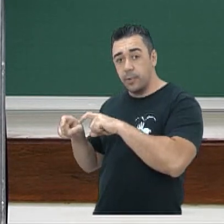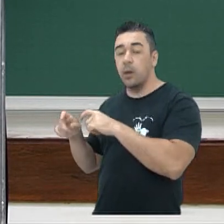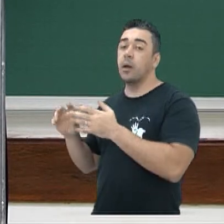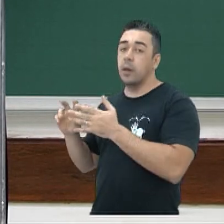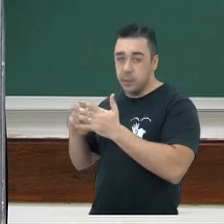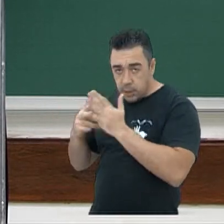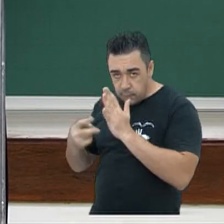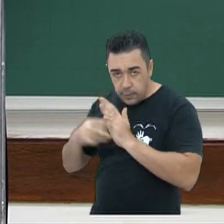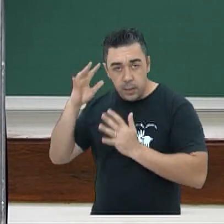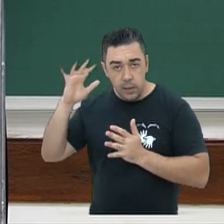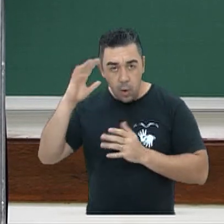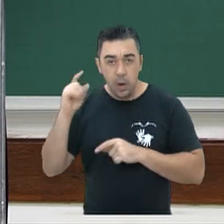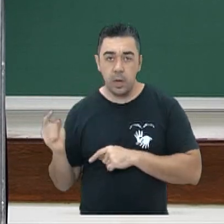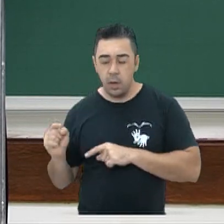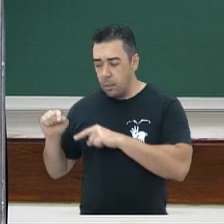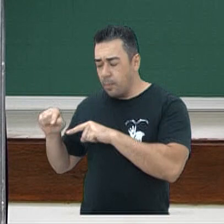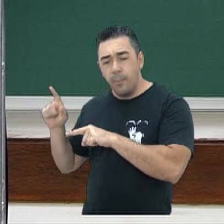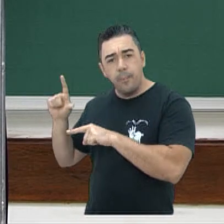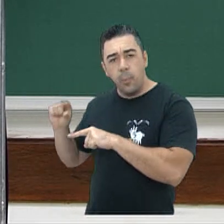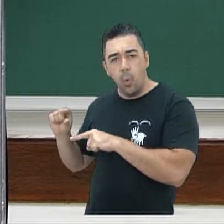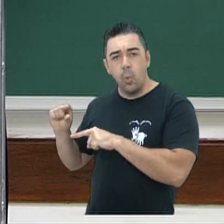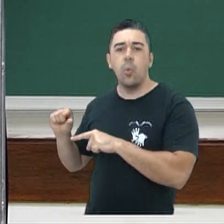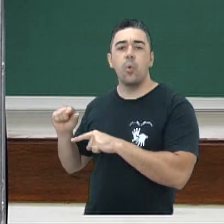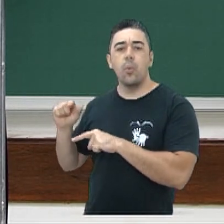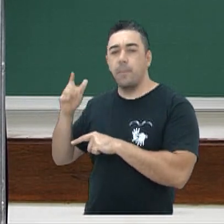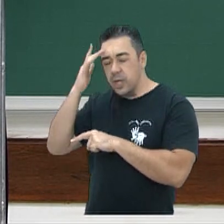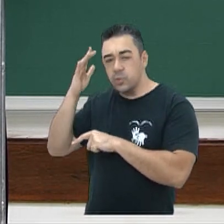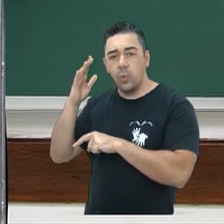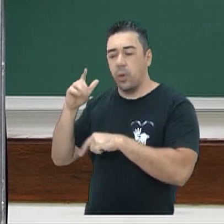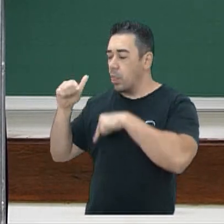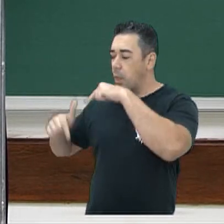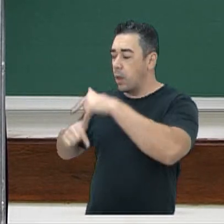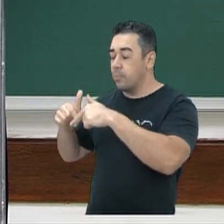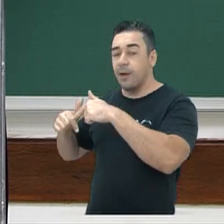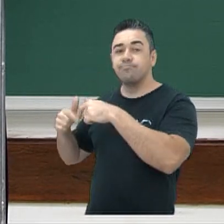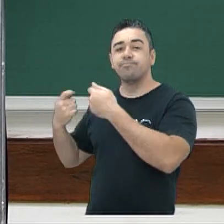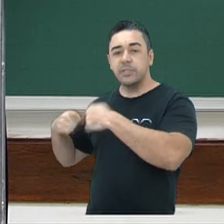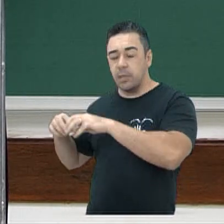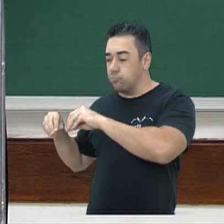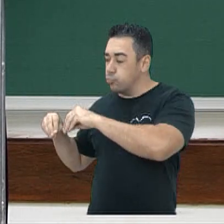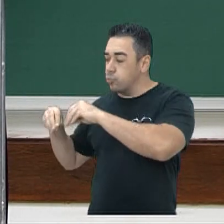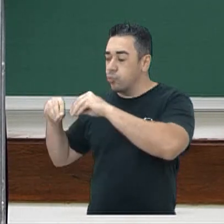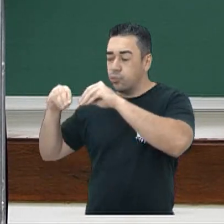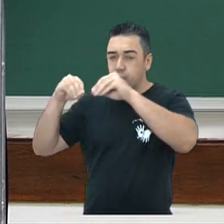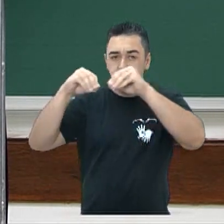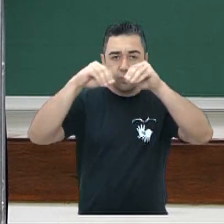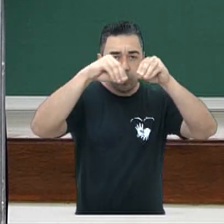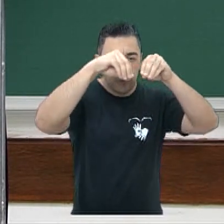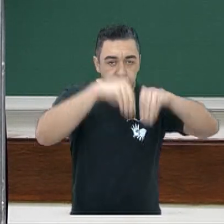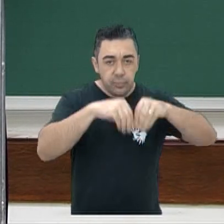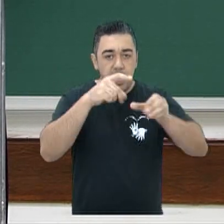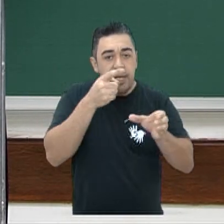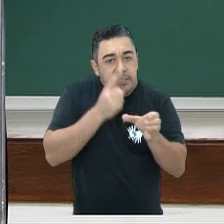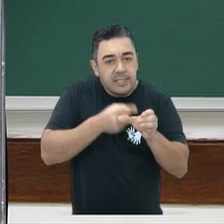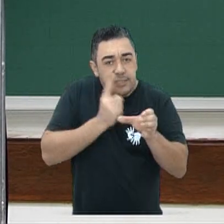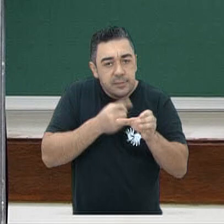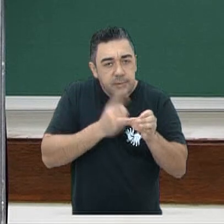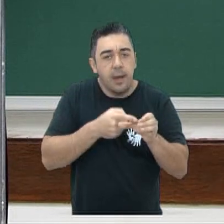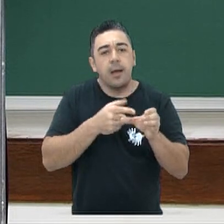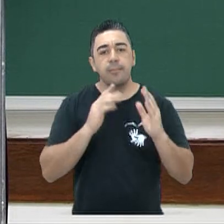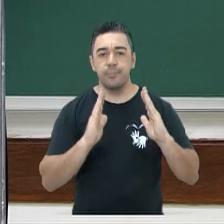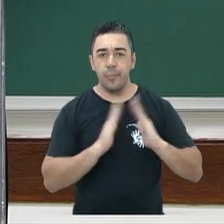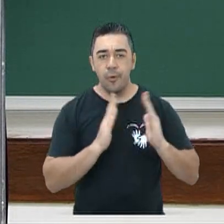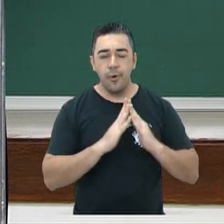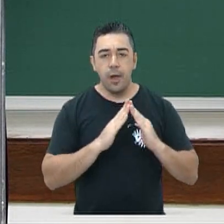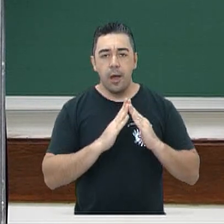você vai utilizar menos mão de obra humana. Então, essas pessoas acabam tendo um deslocamento também do campo em direção às cidades. Se